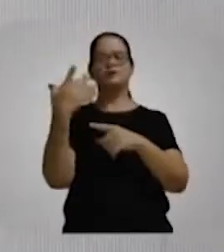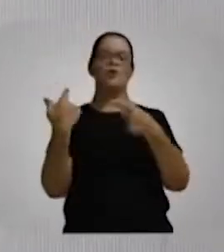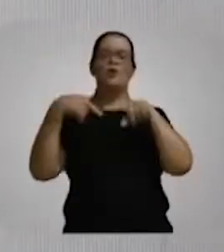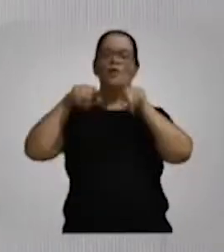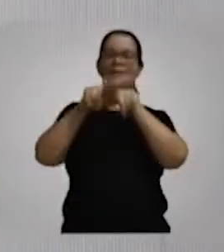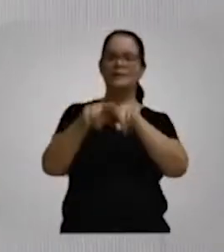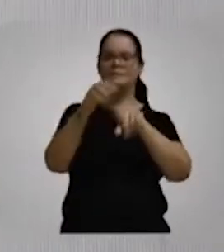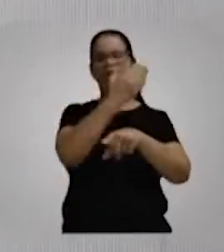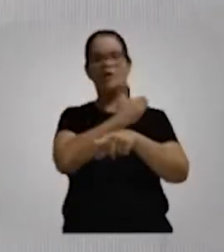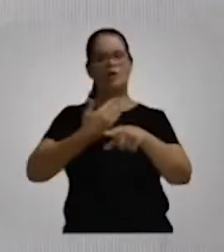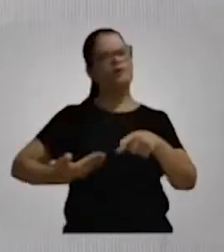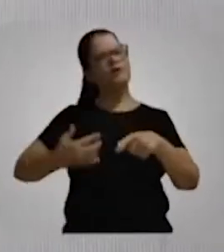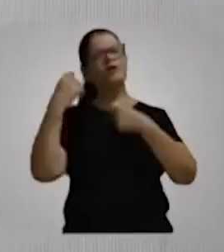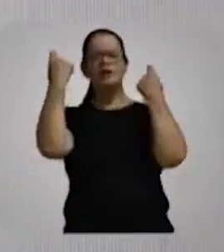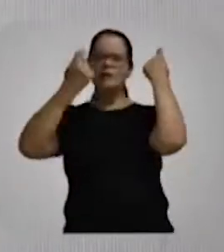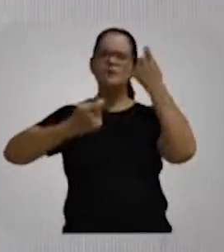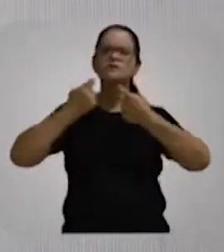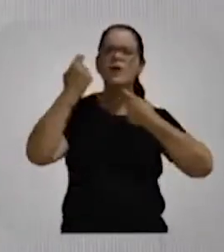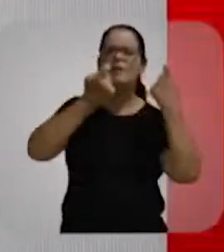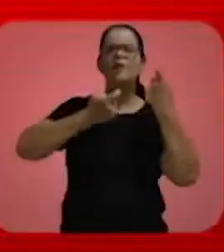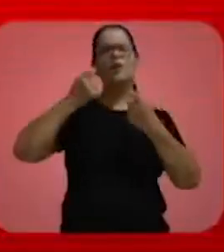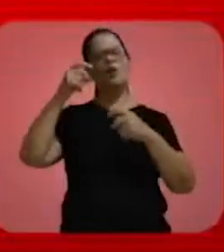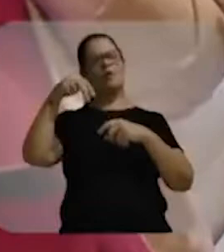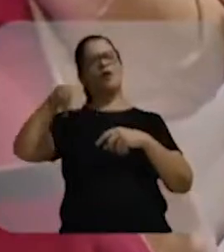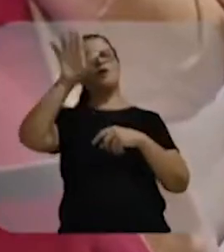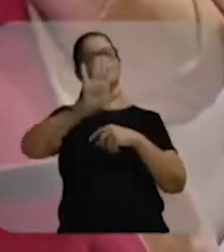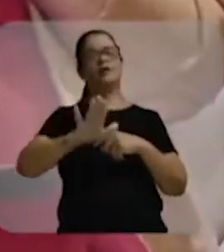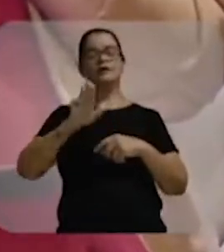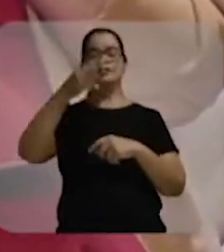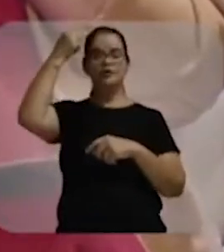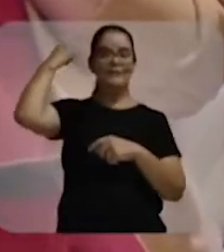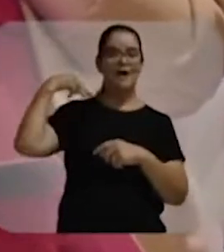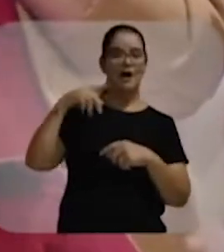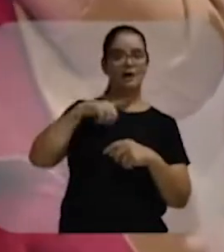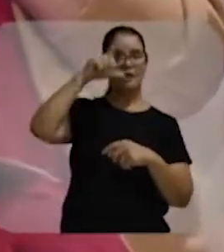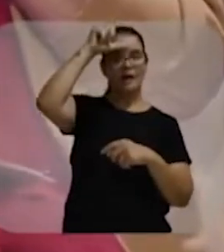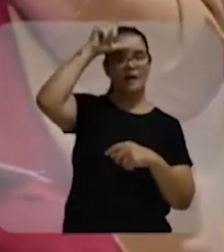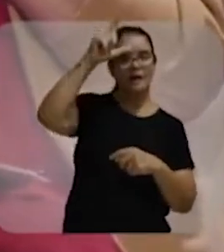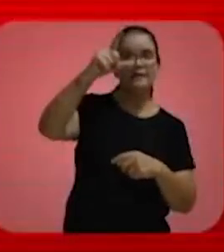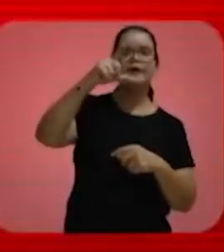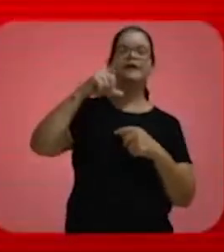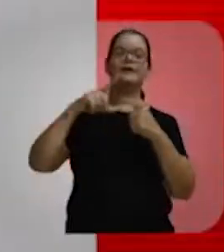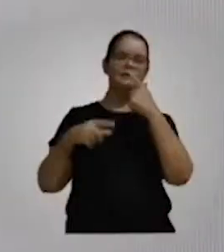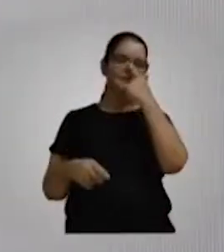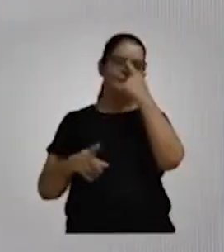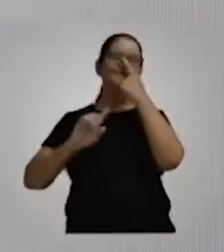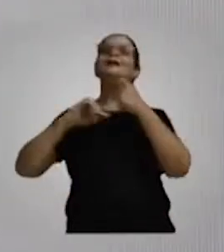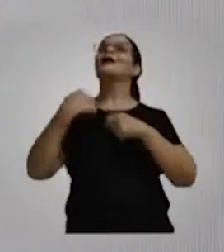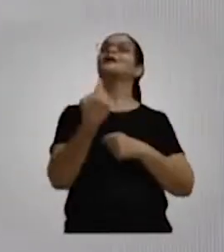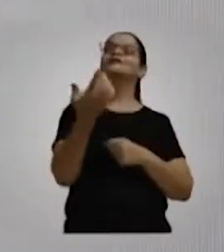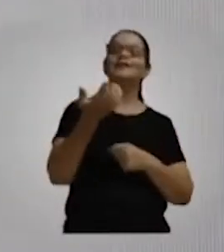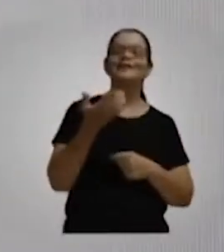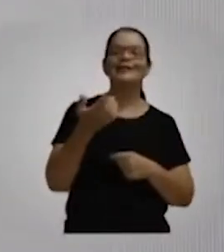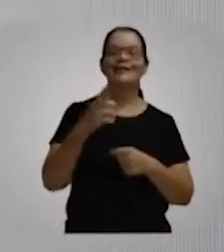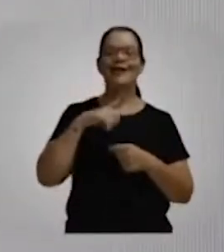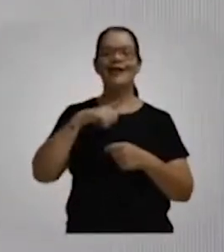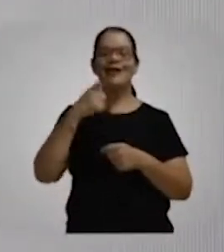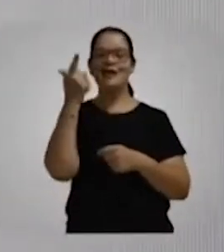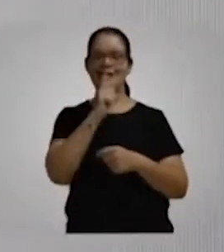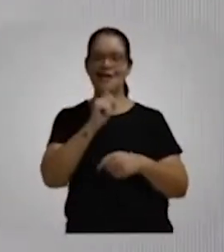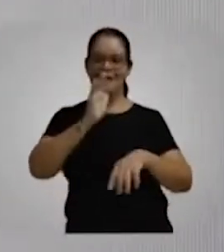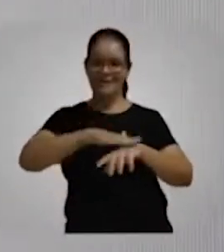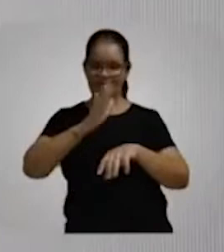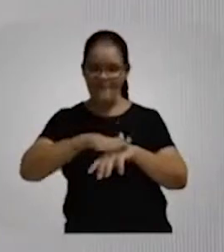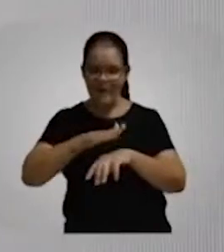parceria com o governo que se preocupe com o Nordeste. Marília tem liderança. A gente quer que quem ganha